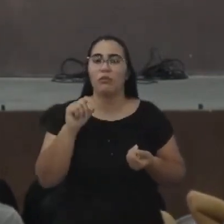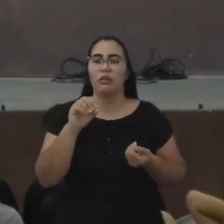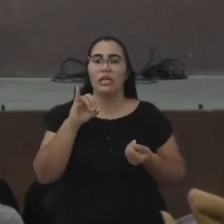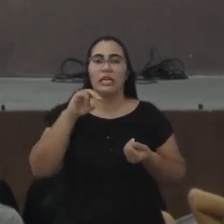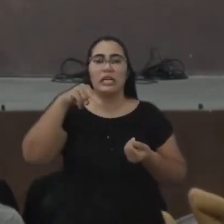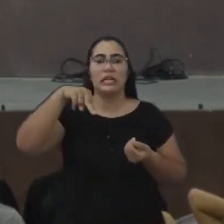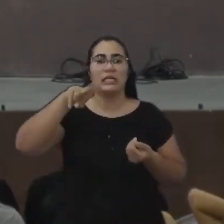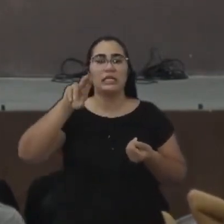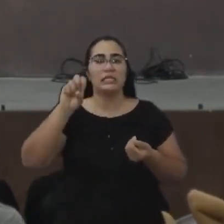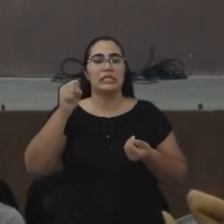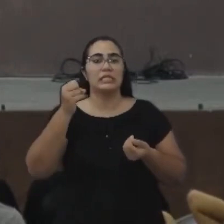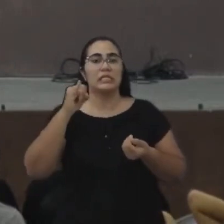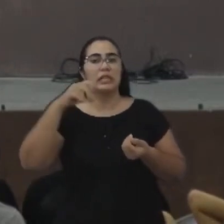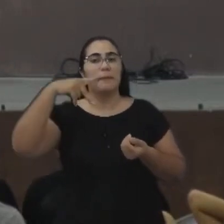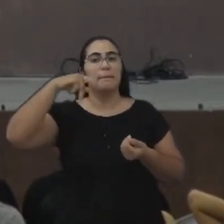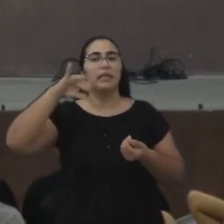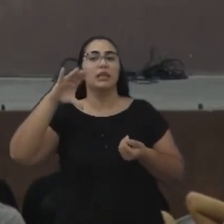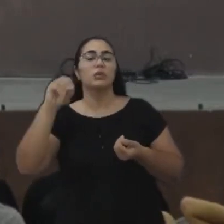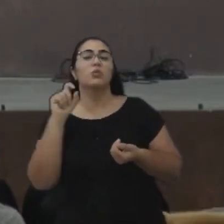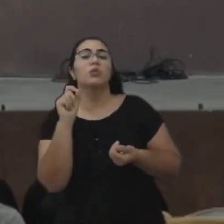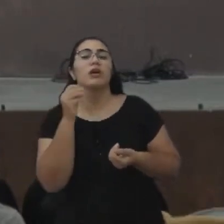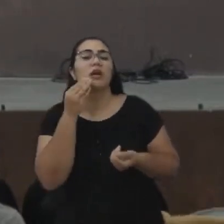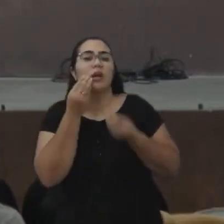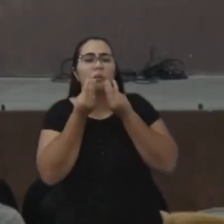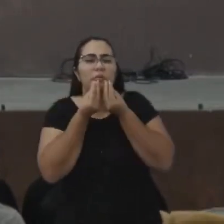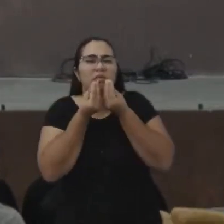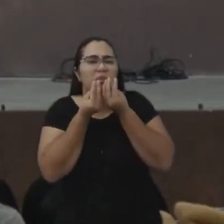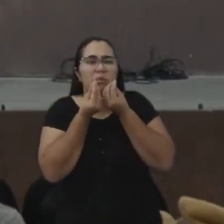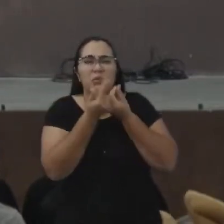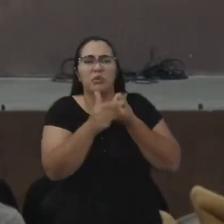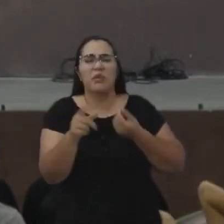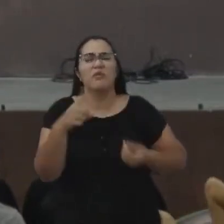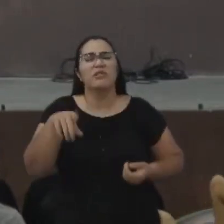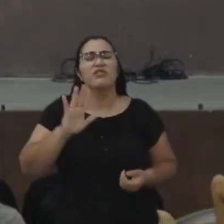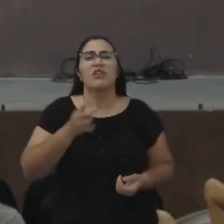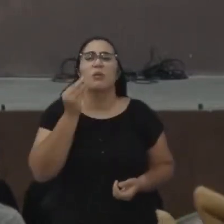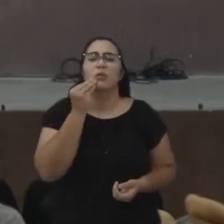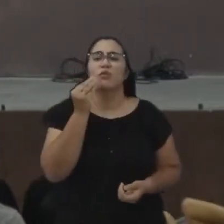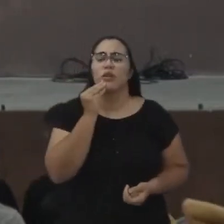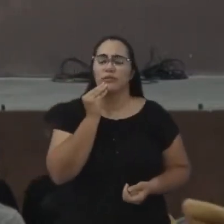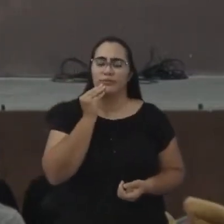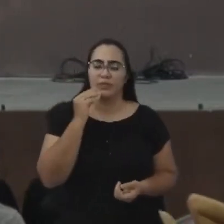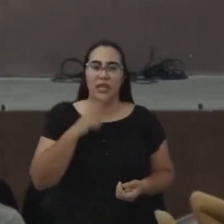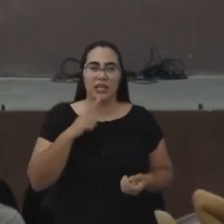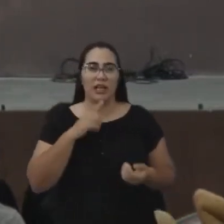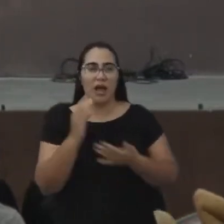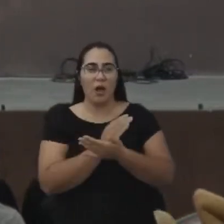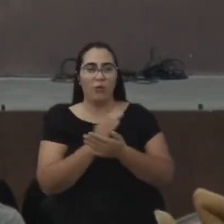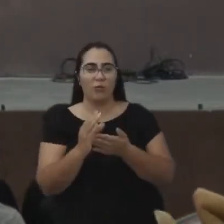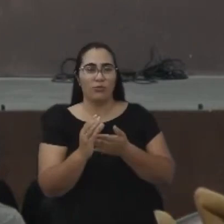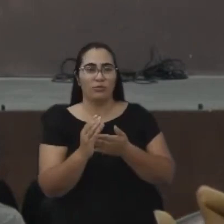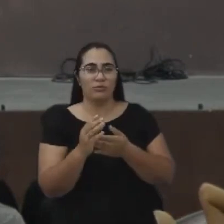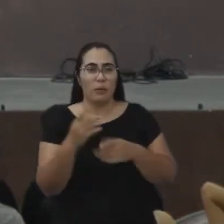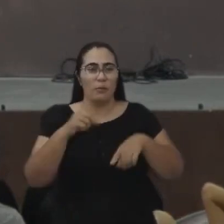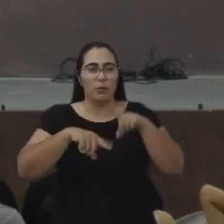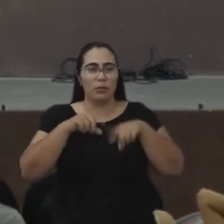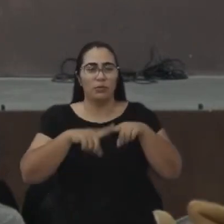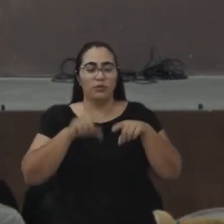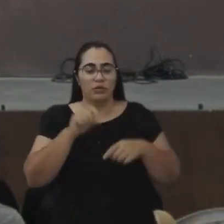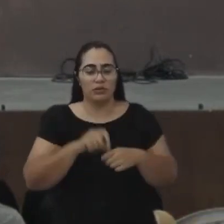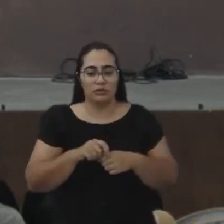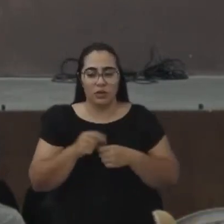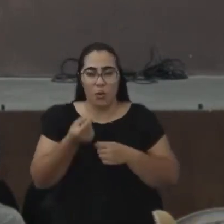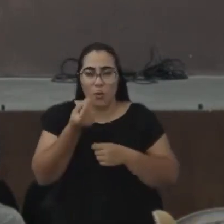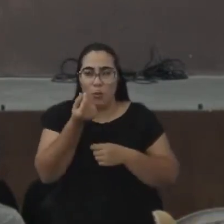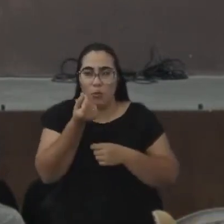salga. Um sal, vocês já tiveram a experiência, tem determinadas marcas de sal, que você joga um